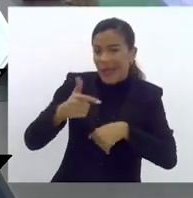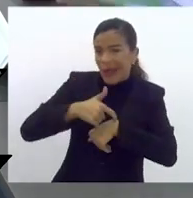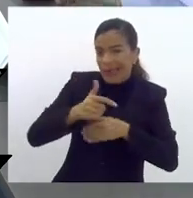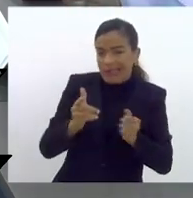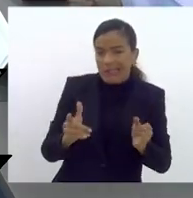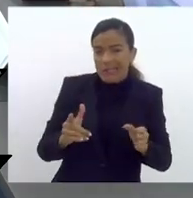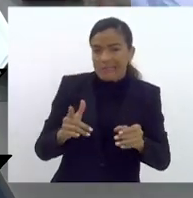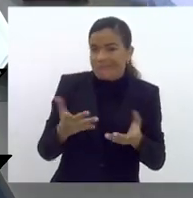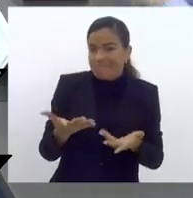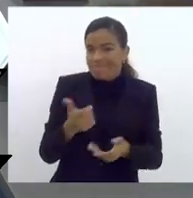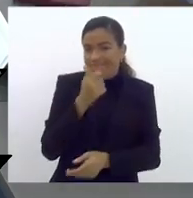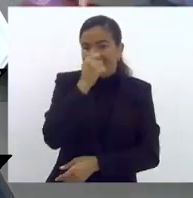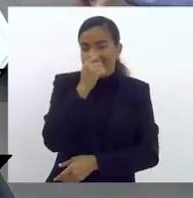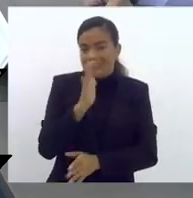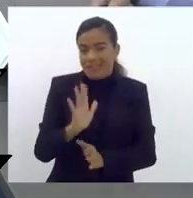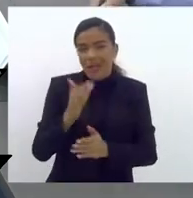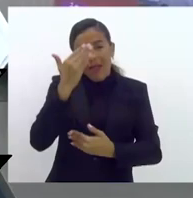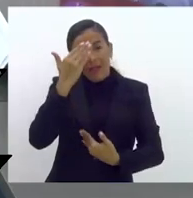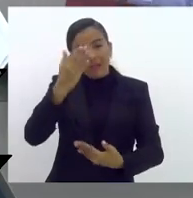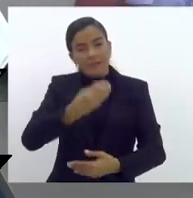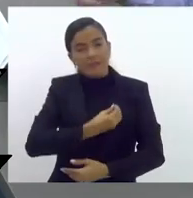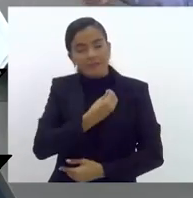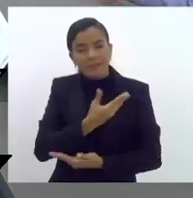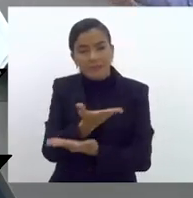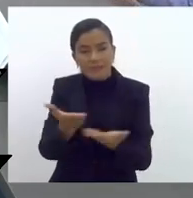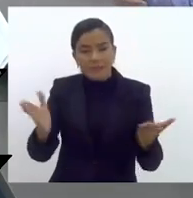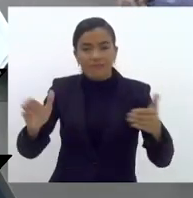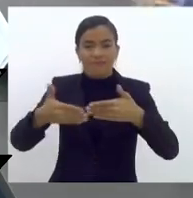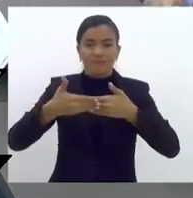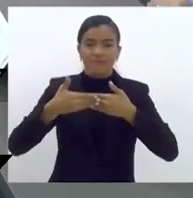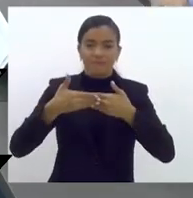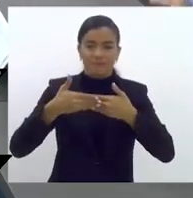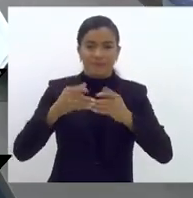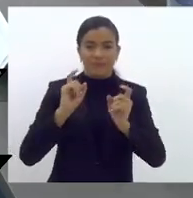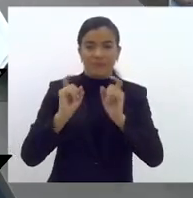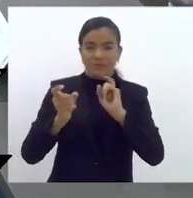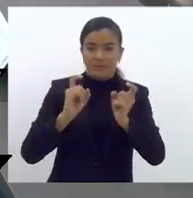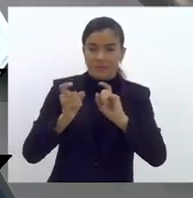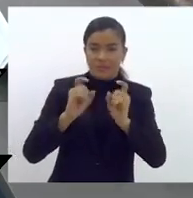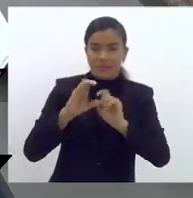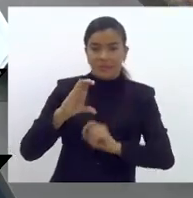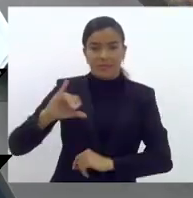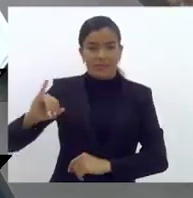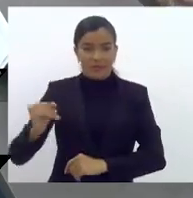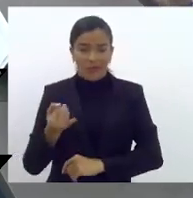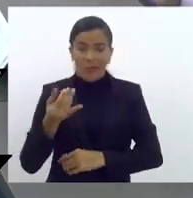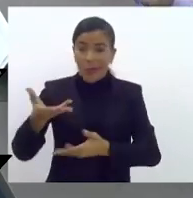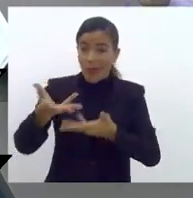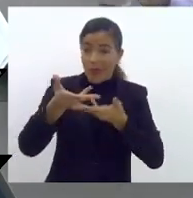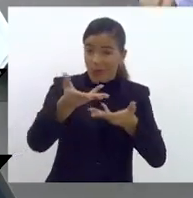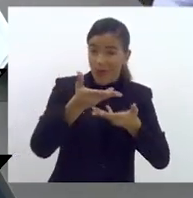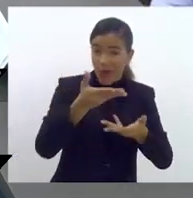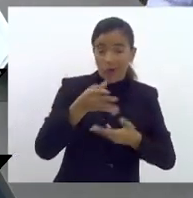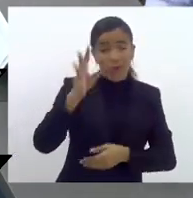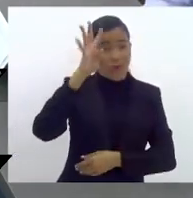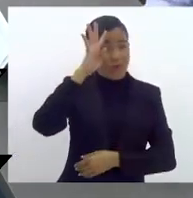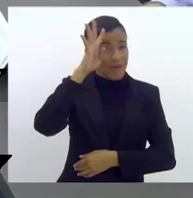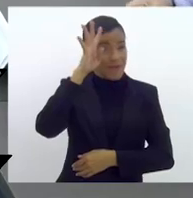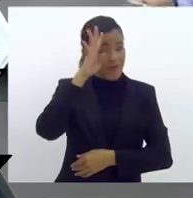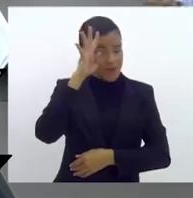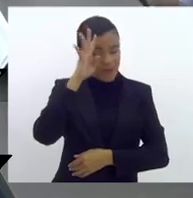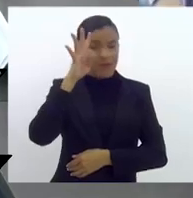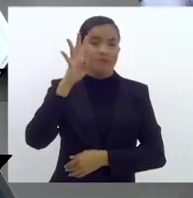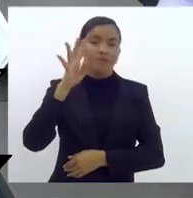regimental agradeço a presença de todos e declaro encerrada a sessão e com todos para a próxima sessão na próxima